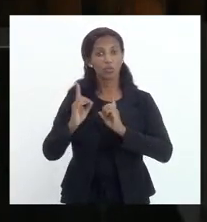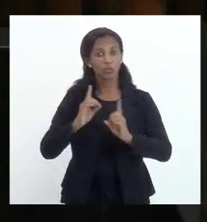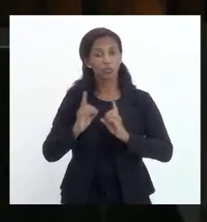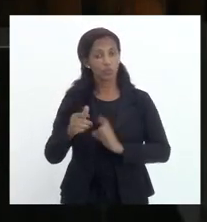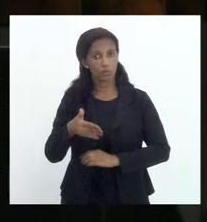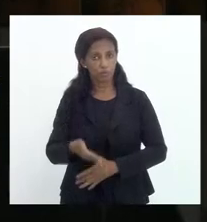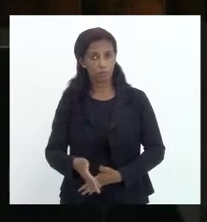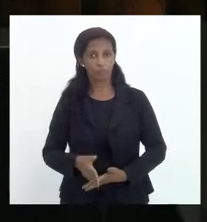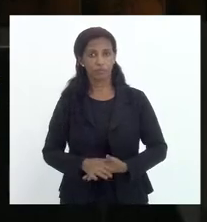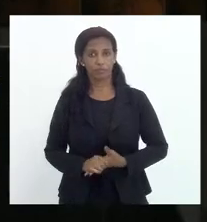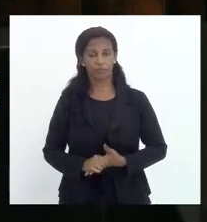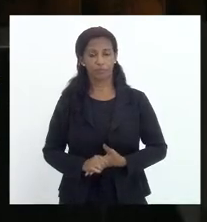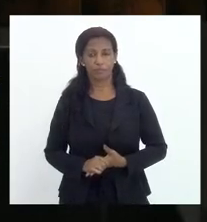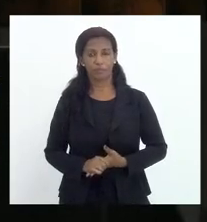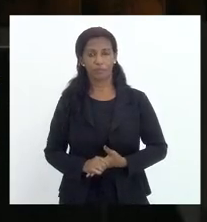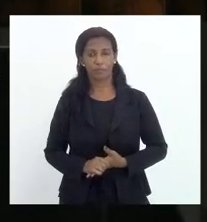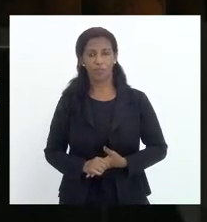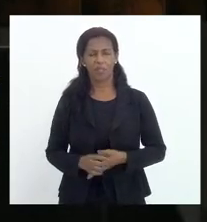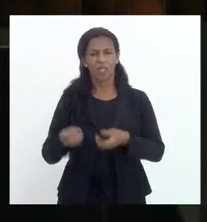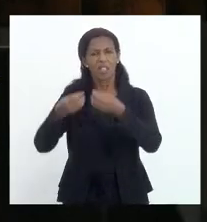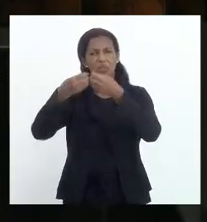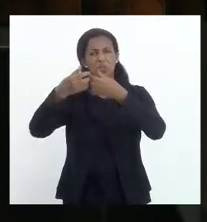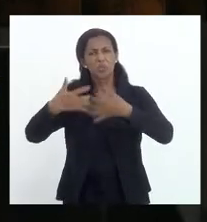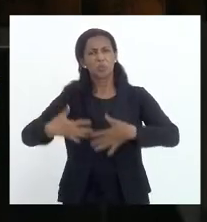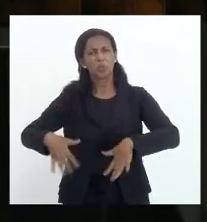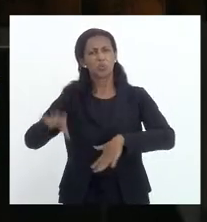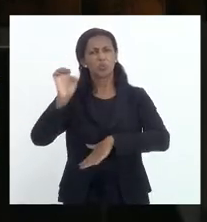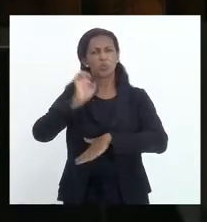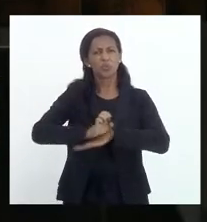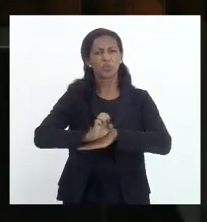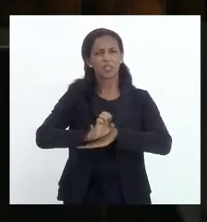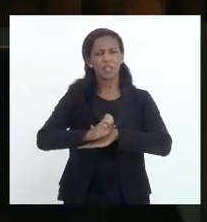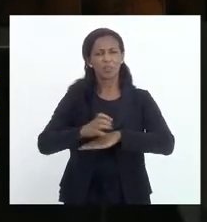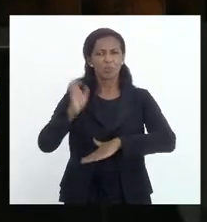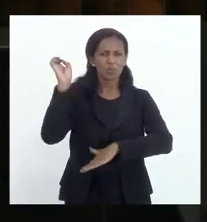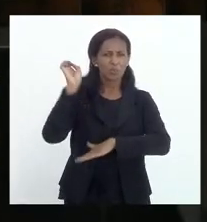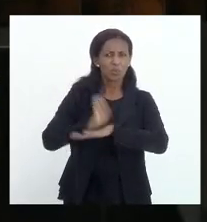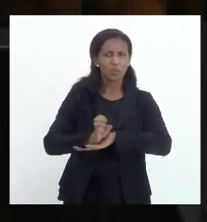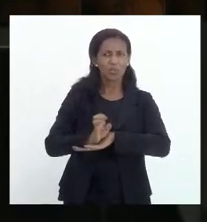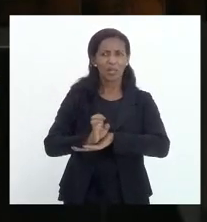aqui essa questão do desmonte do Estado. O Estado